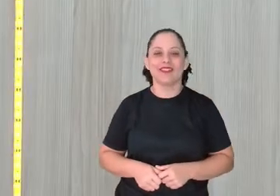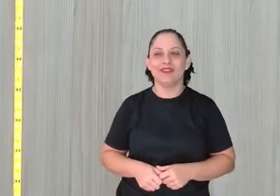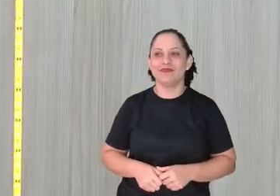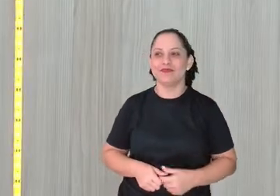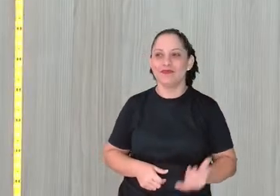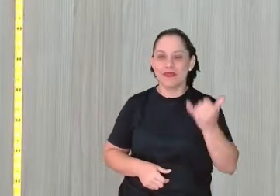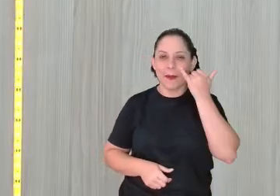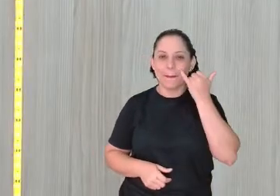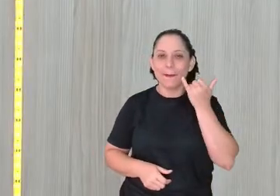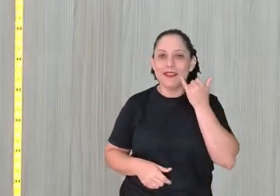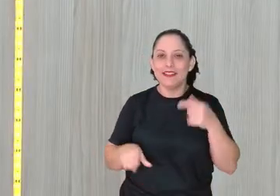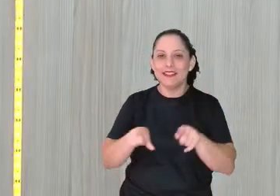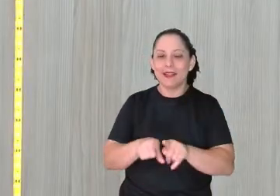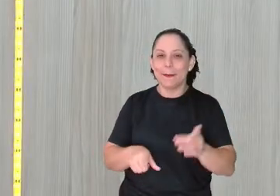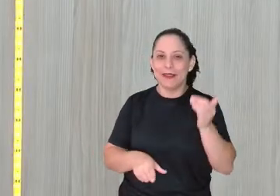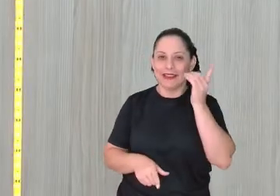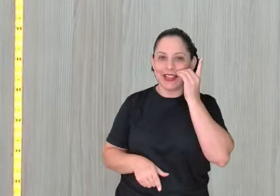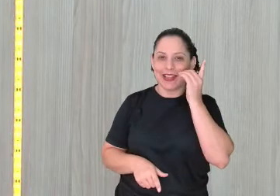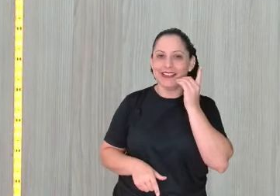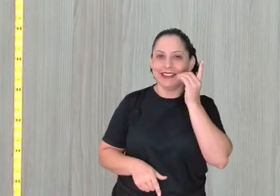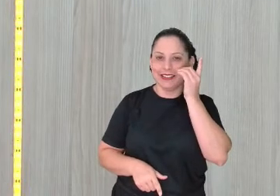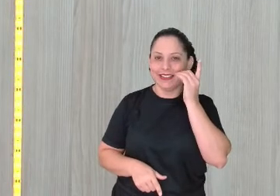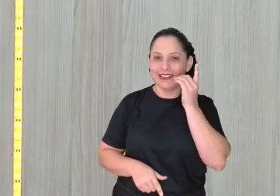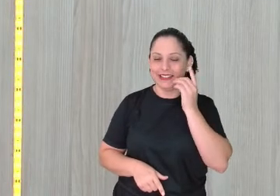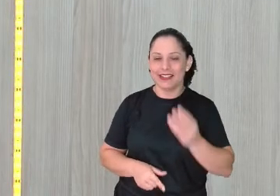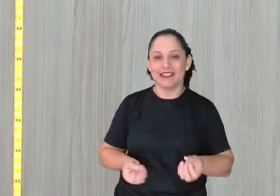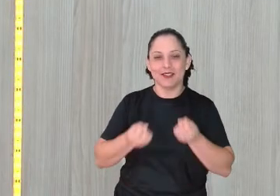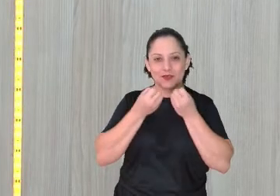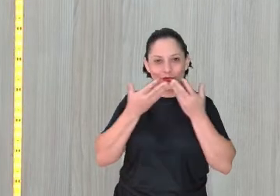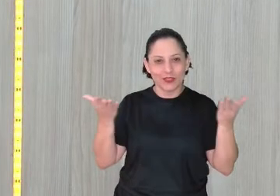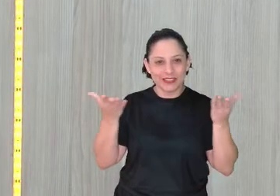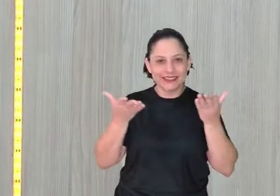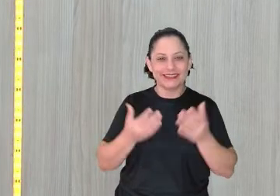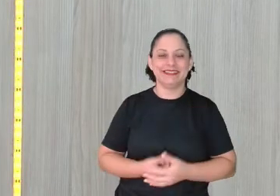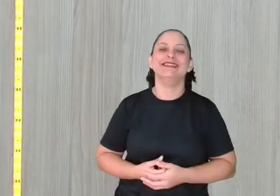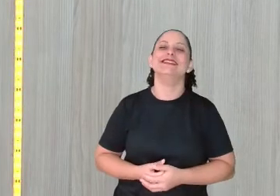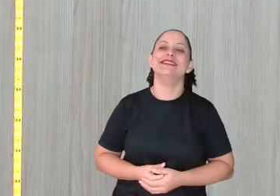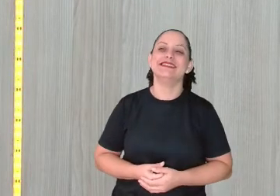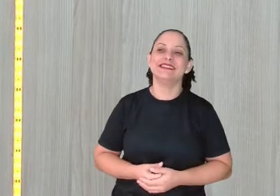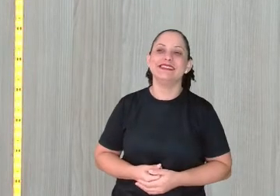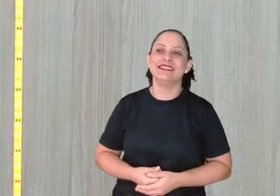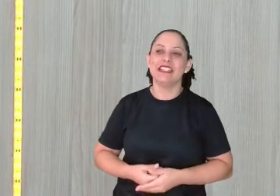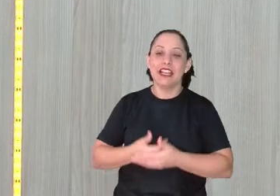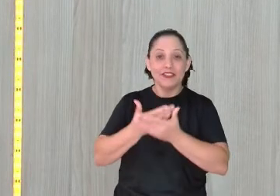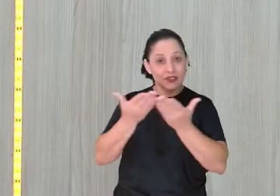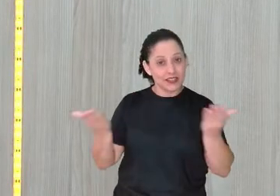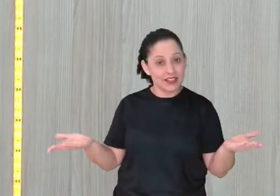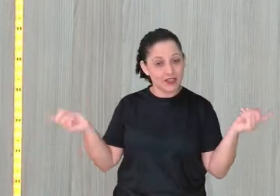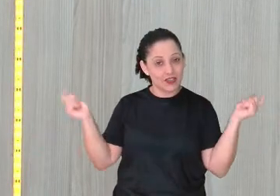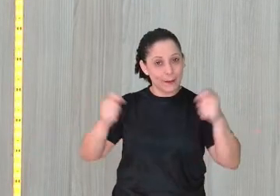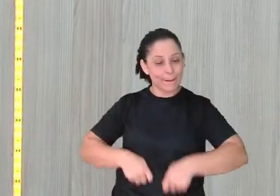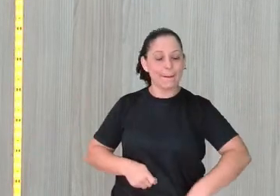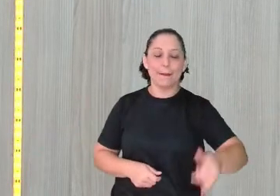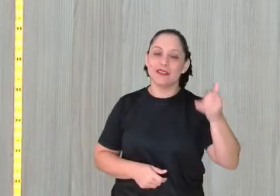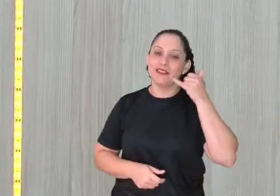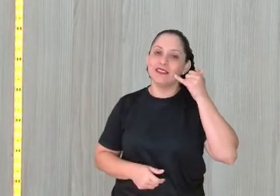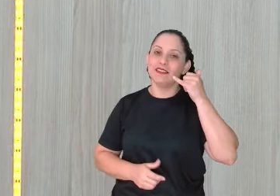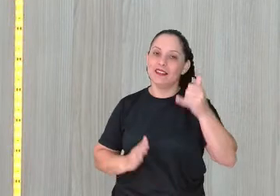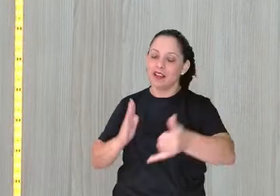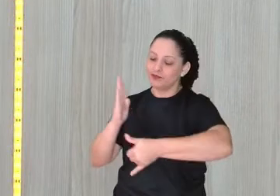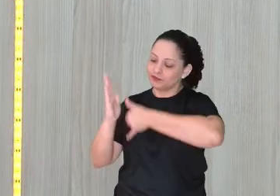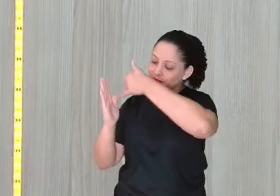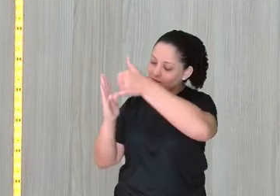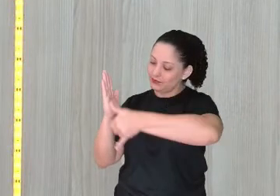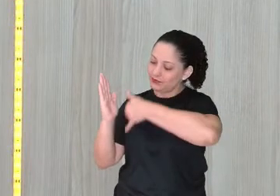da Lila. Olha ali, Isso, mandando beijo pra gente. Sabe, um beijo. Exatamente. E aí você pode direcionar seu celular,